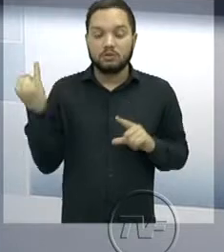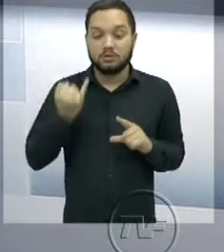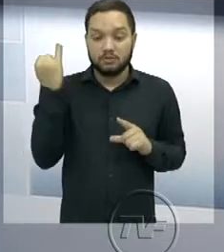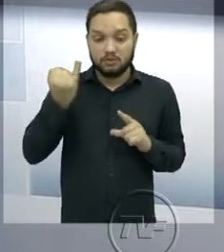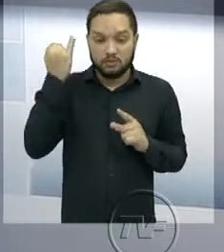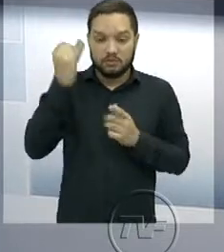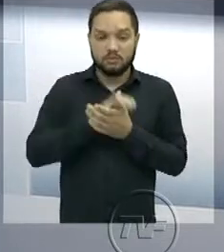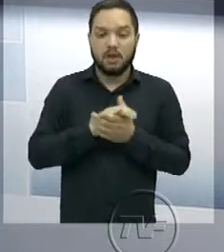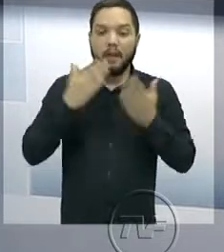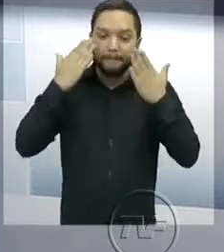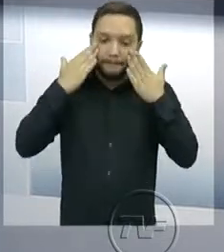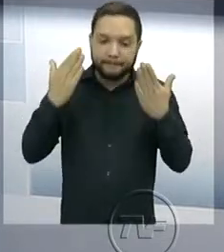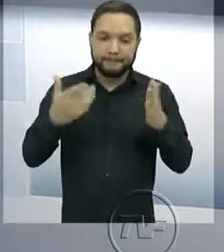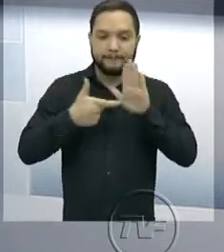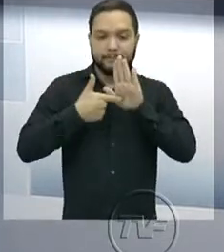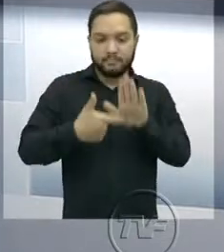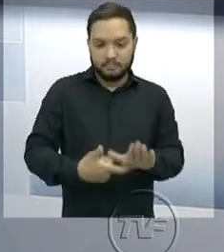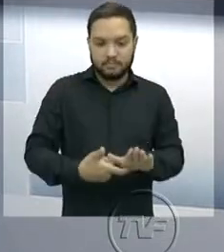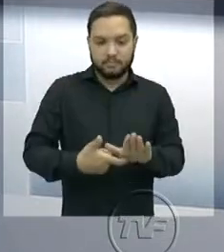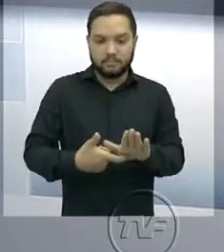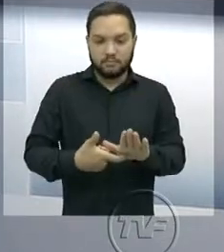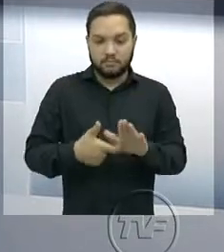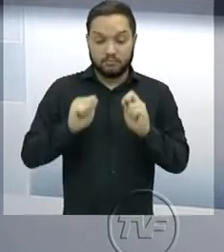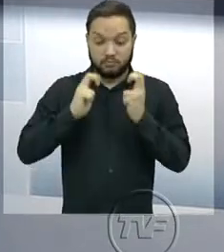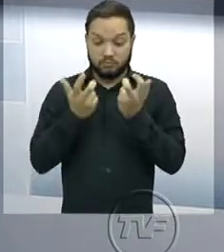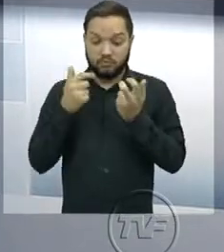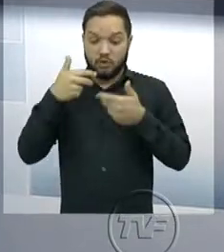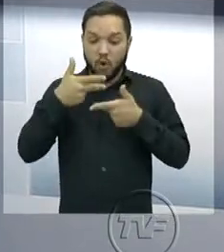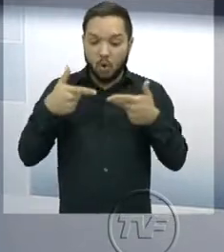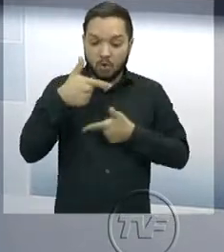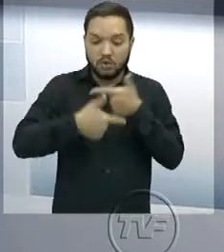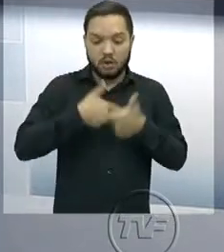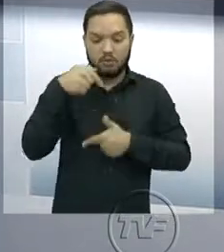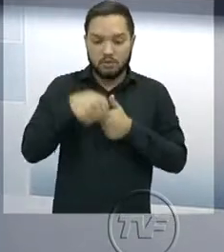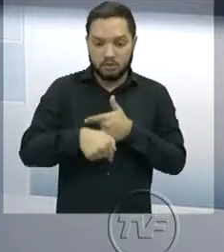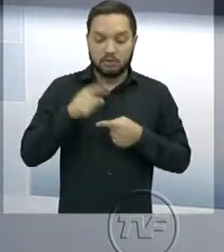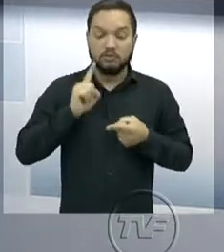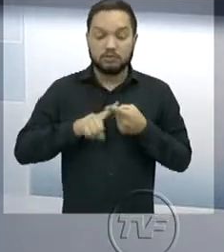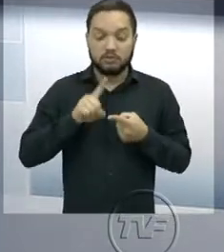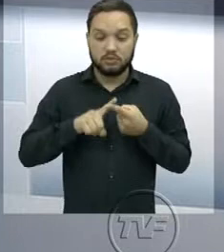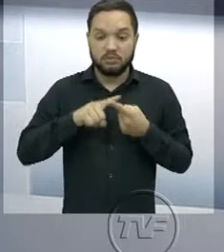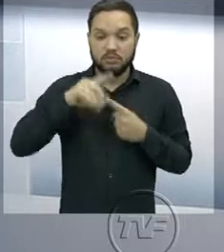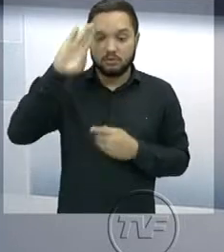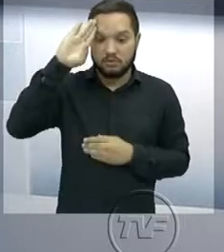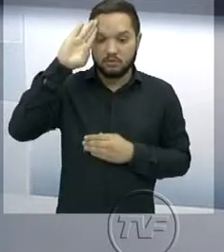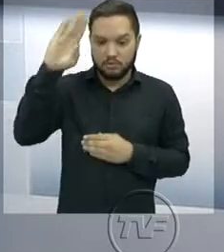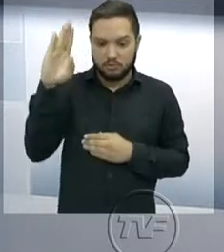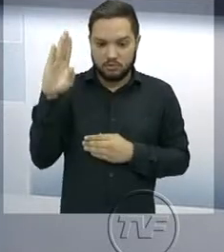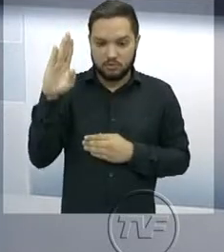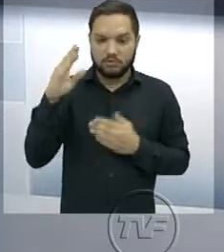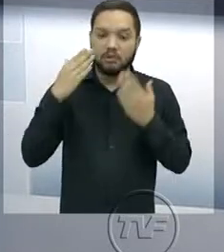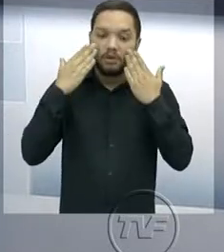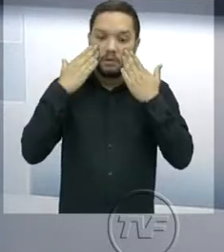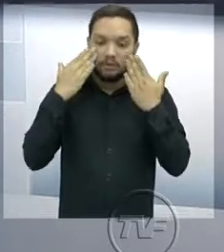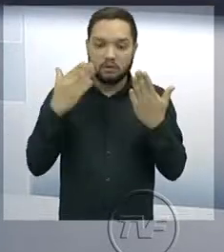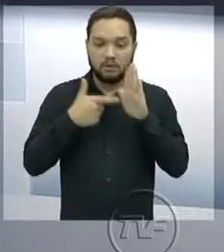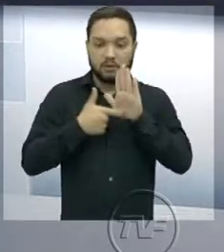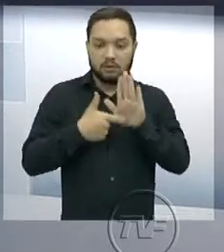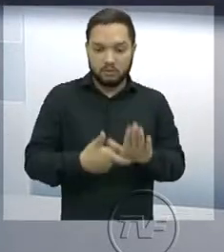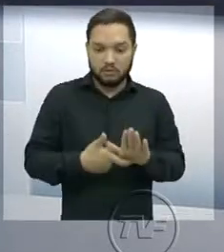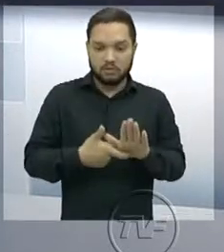exercício da transparência da gestão do Parlamento da capital e principalmente no exercício da transparência